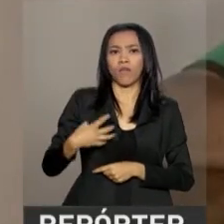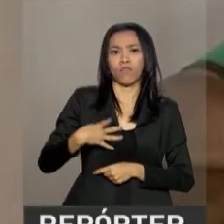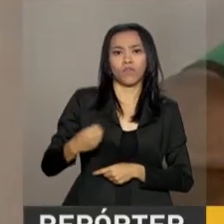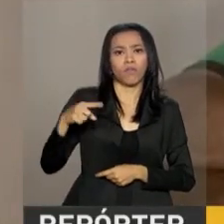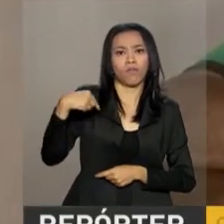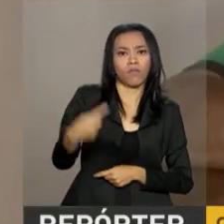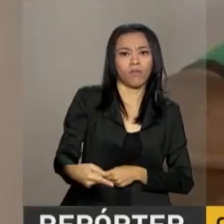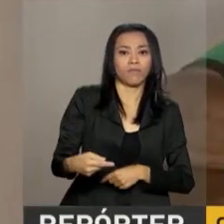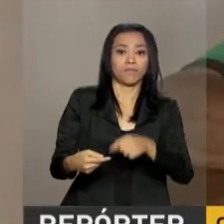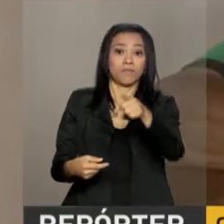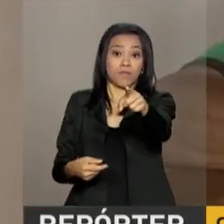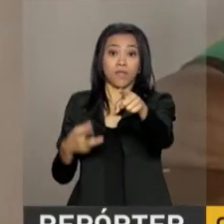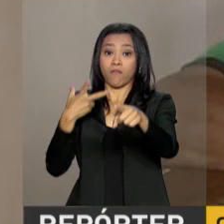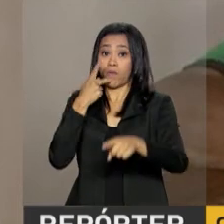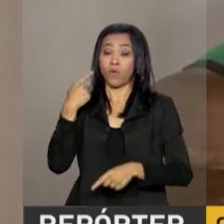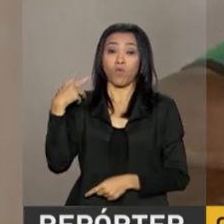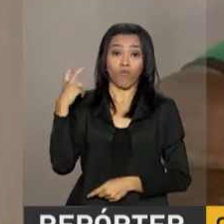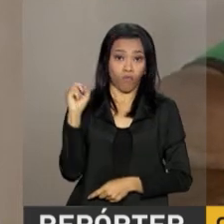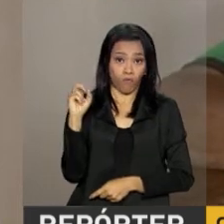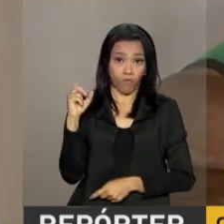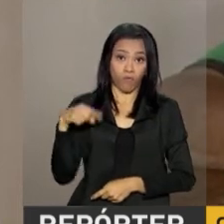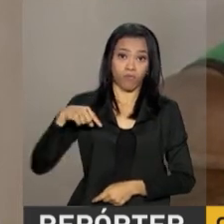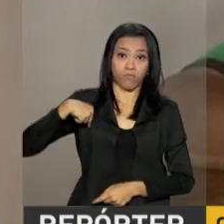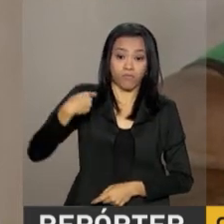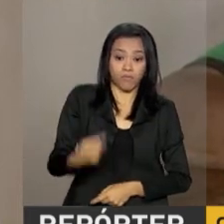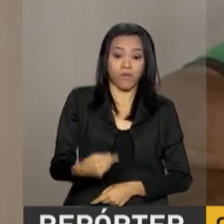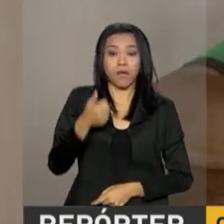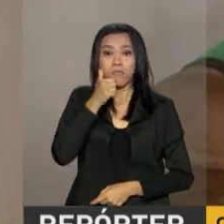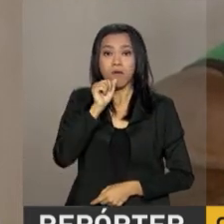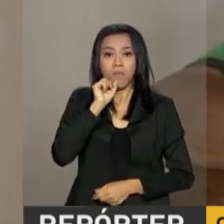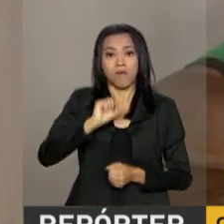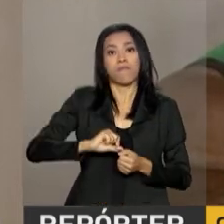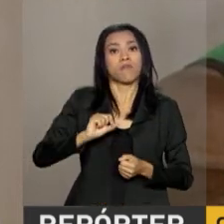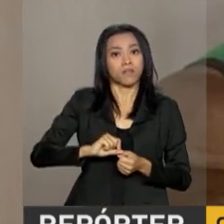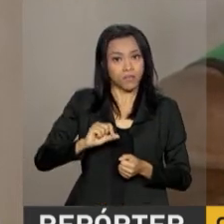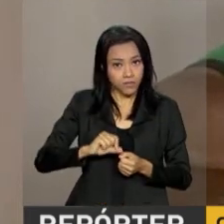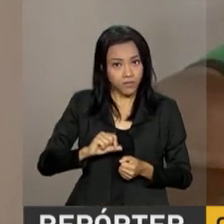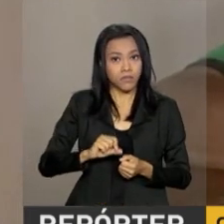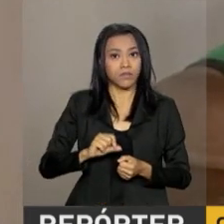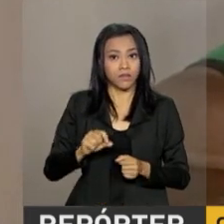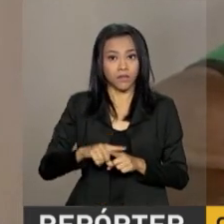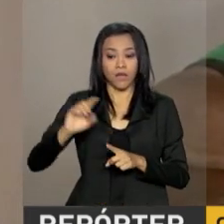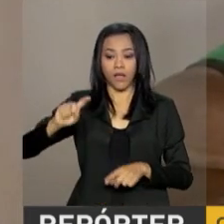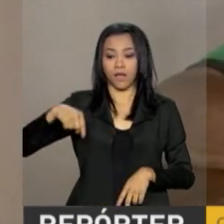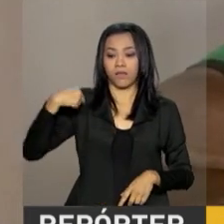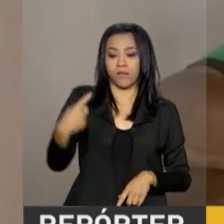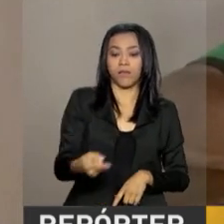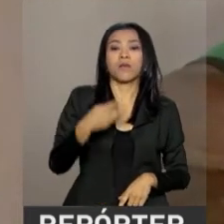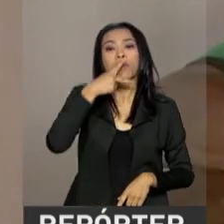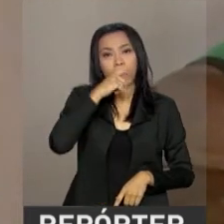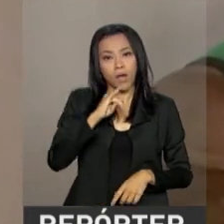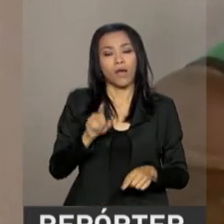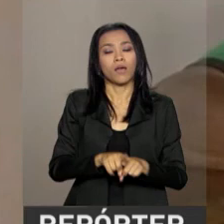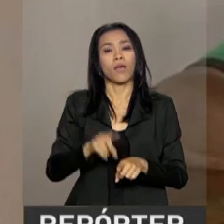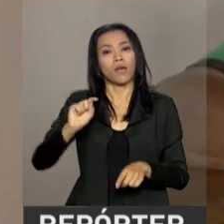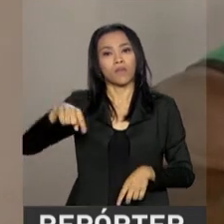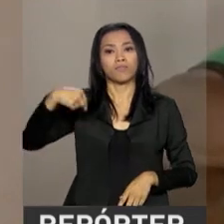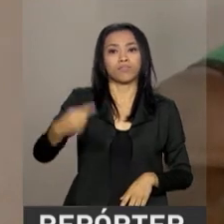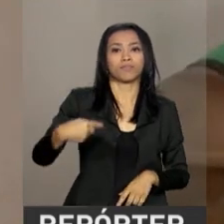avô era produtor já fazer queijo da manhã fazê la caso de depois o meu pai também